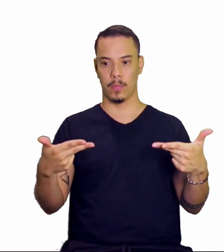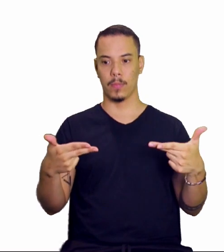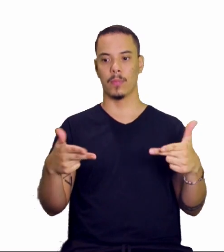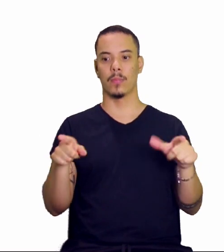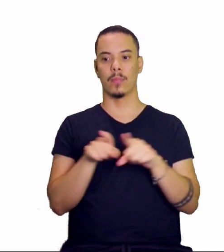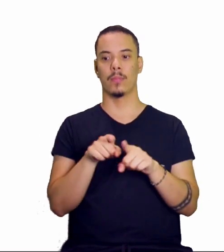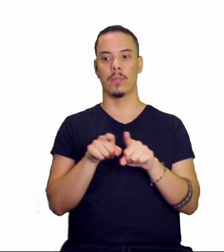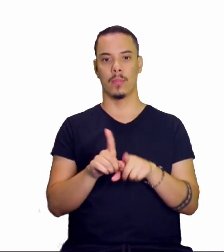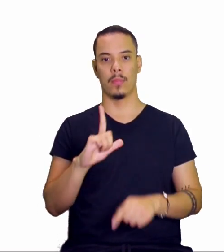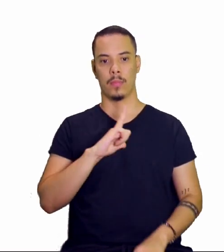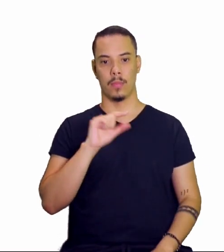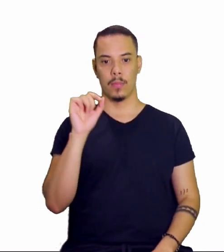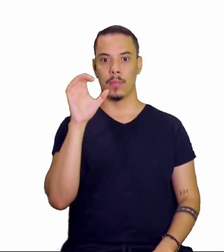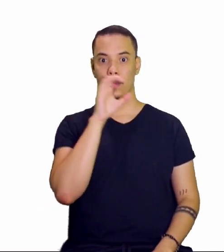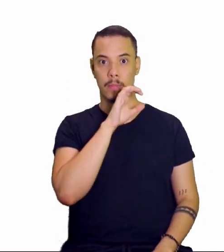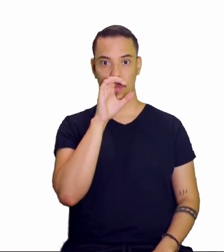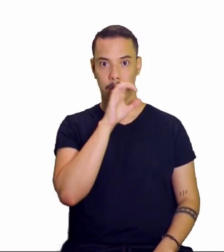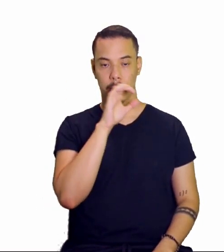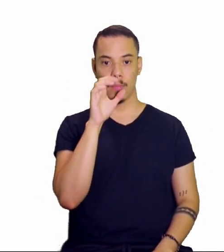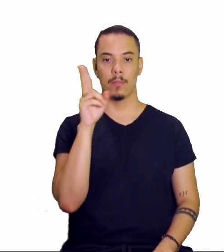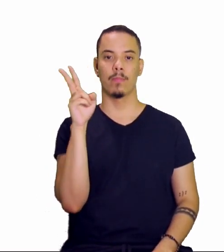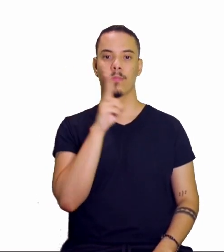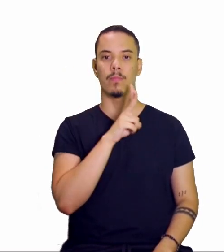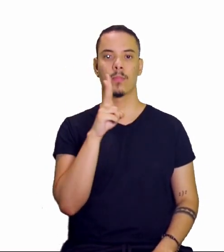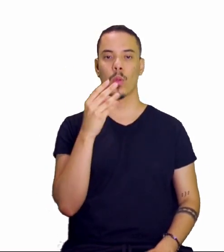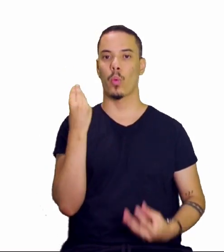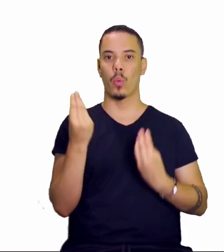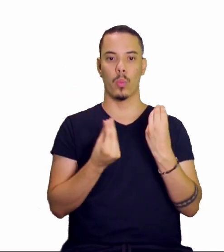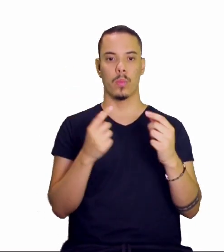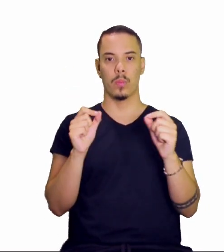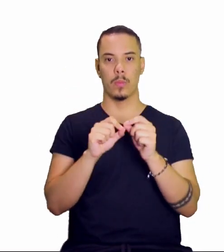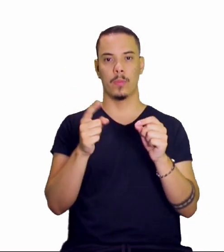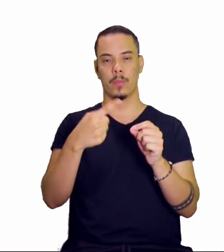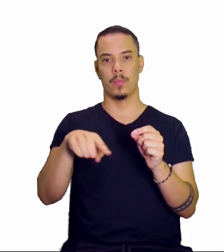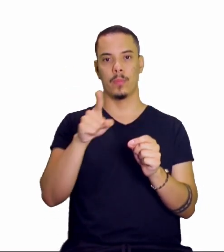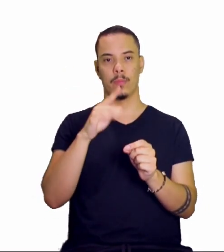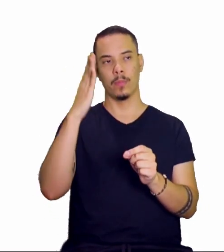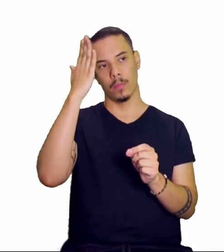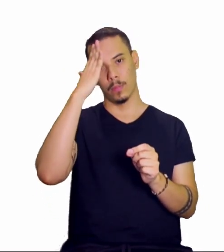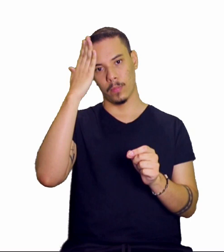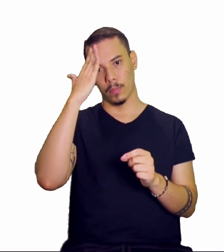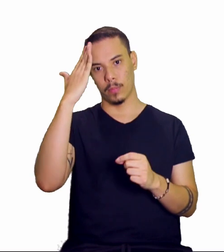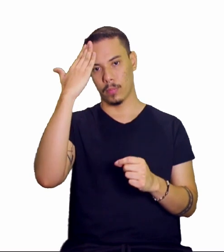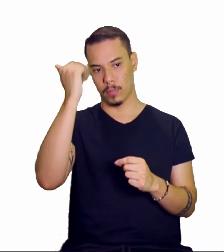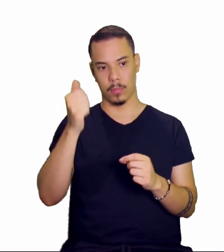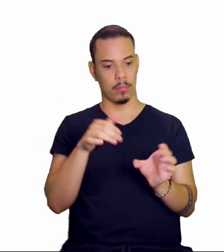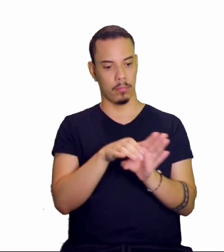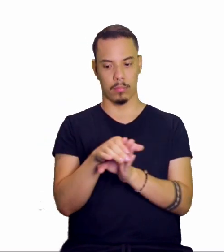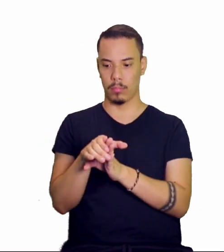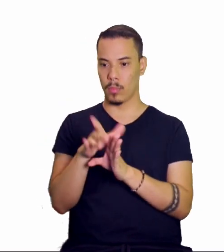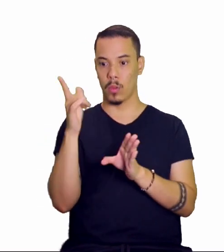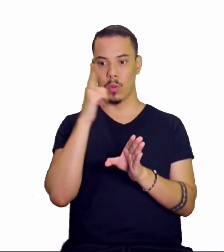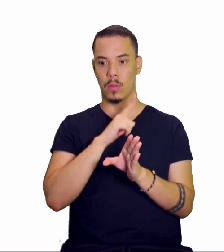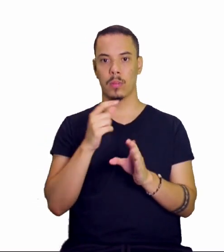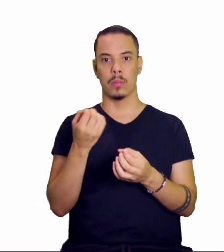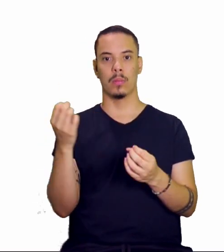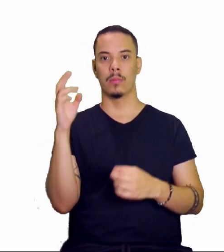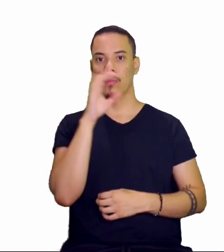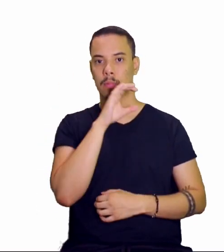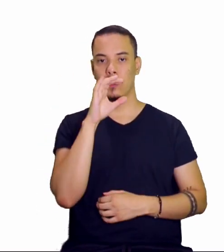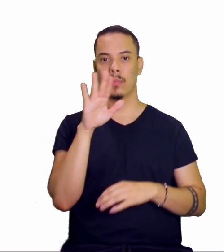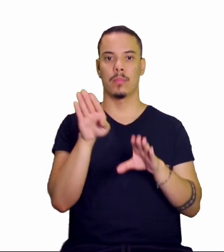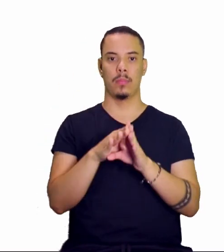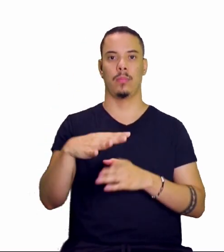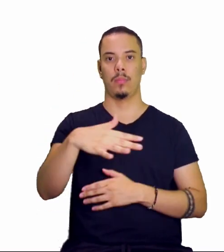nós temos também velocidade. Em que sentido você vai estar se orientando para adquirir essa velocidade, que tem a ver também com espaço e